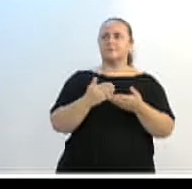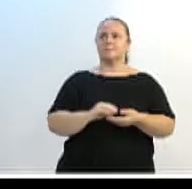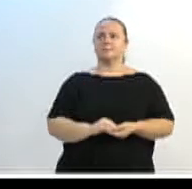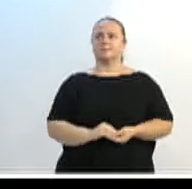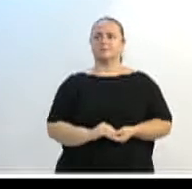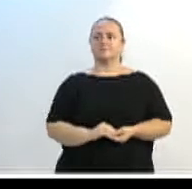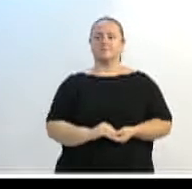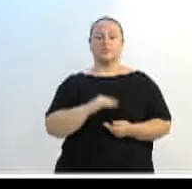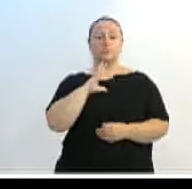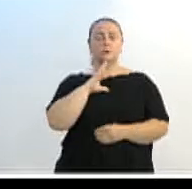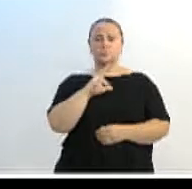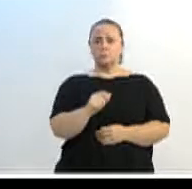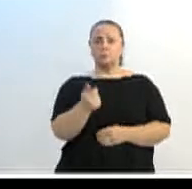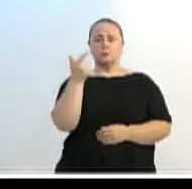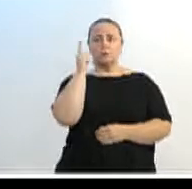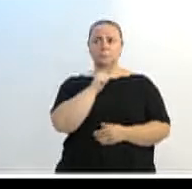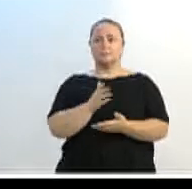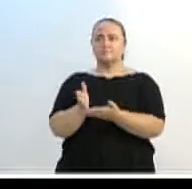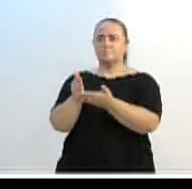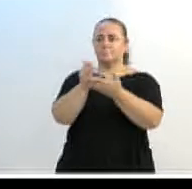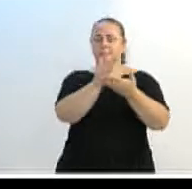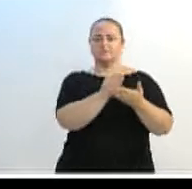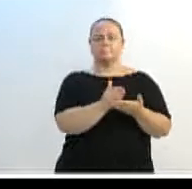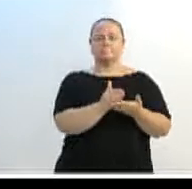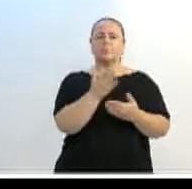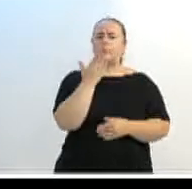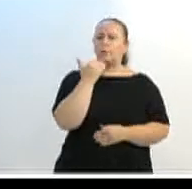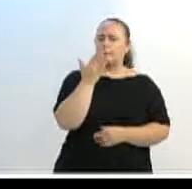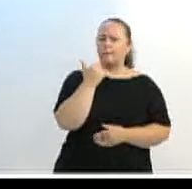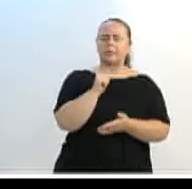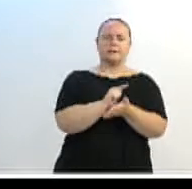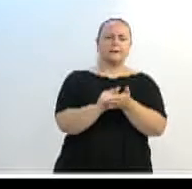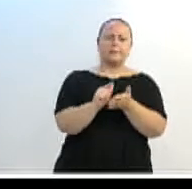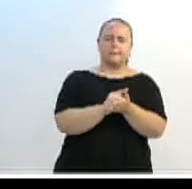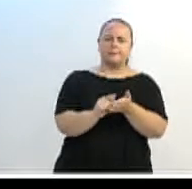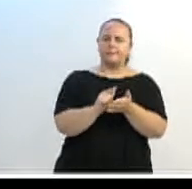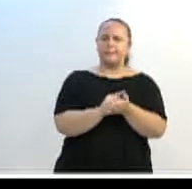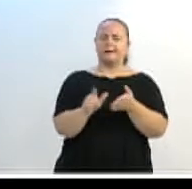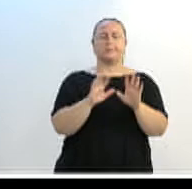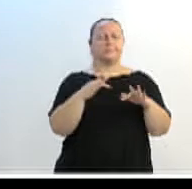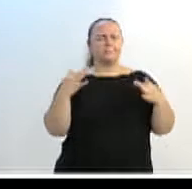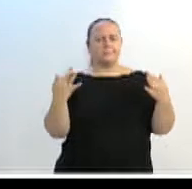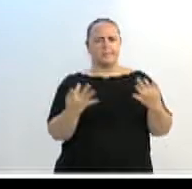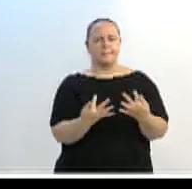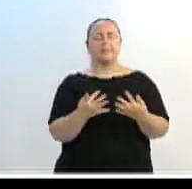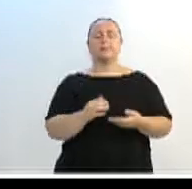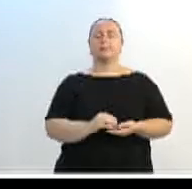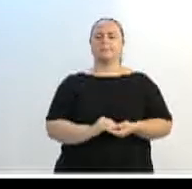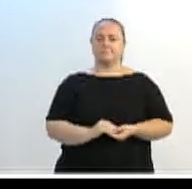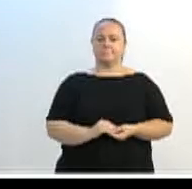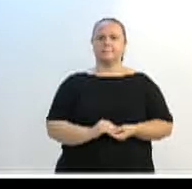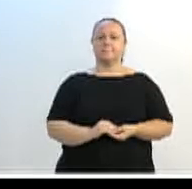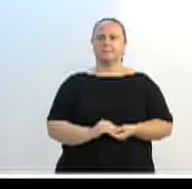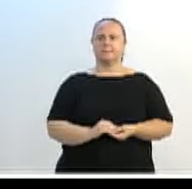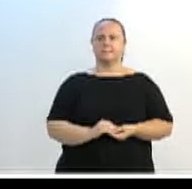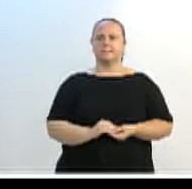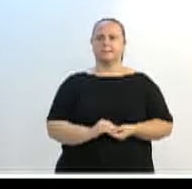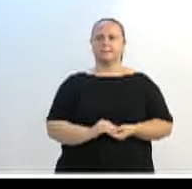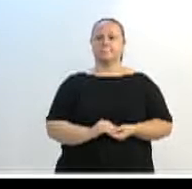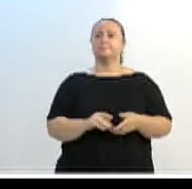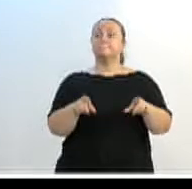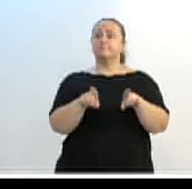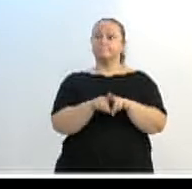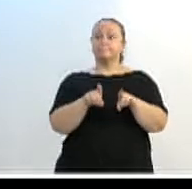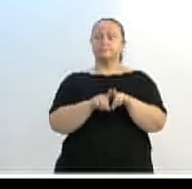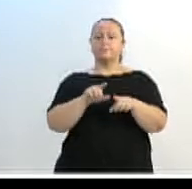Tudo doações que a gente faz também, cesta básica, produto de limpeza, doações para as famílias. Na Cevale